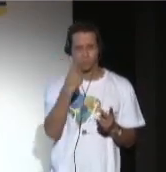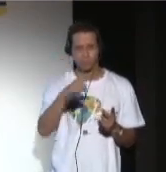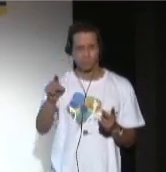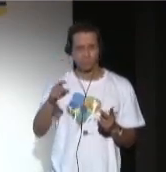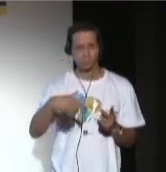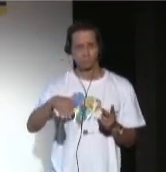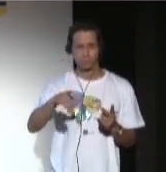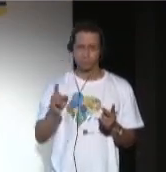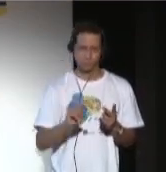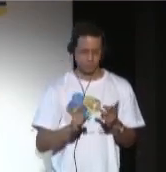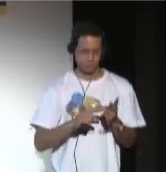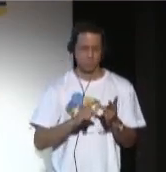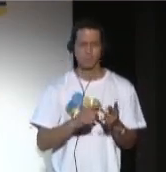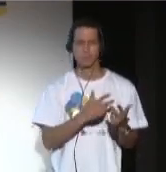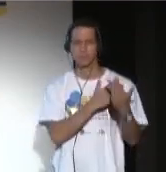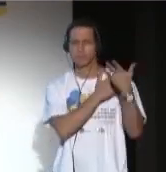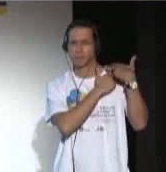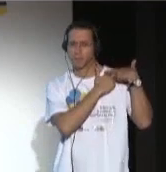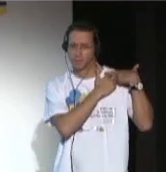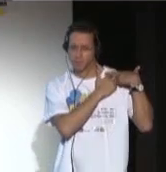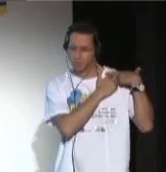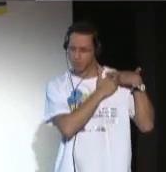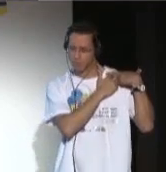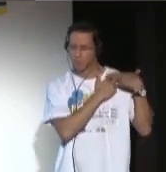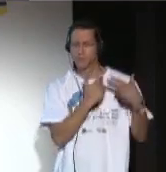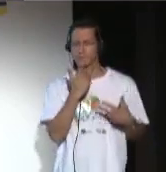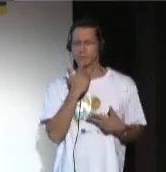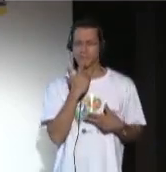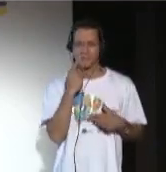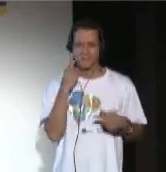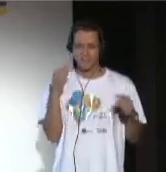e a responsabilidade, que está ali no bloco vermelho.